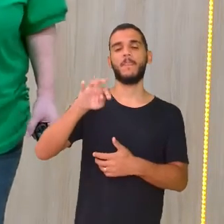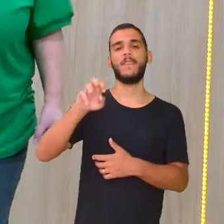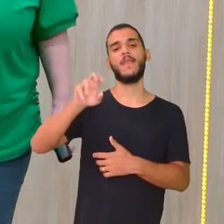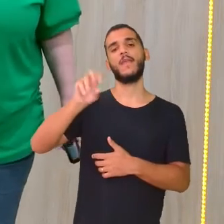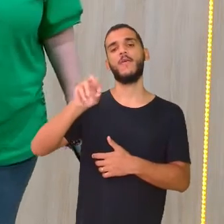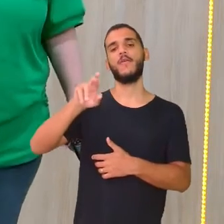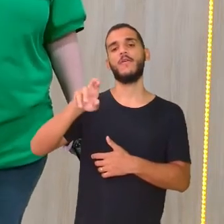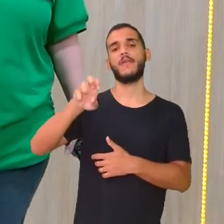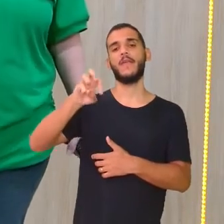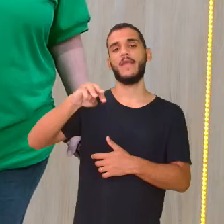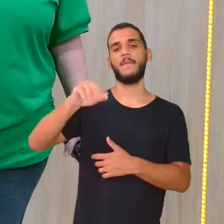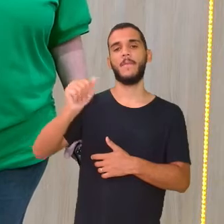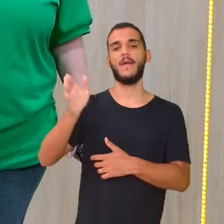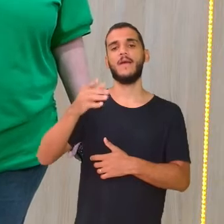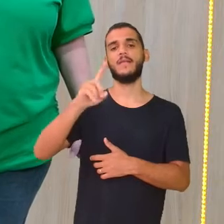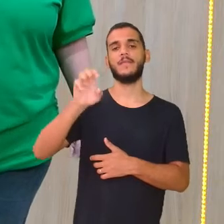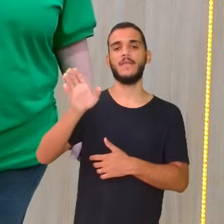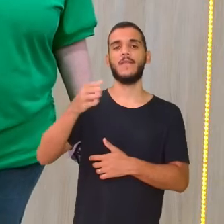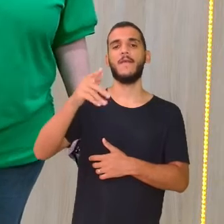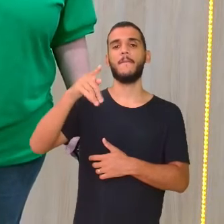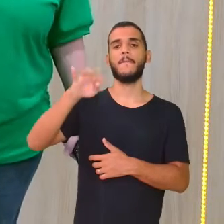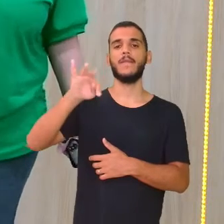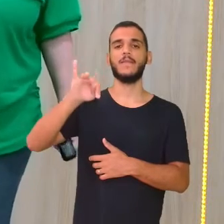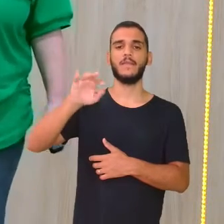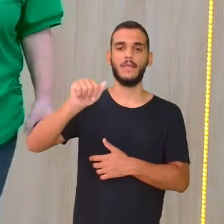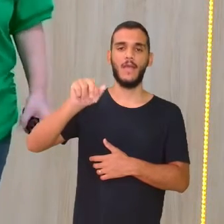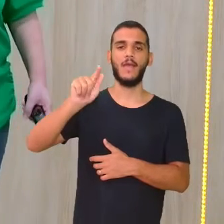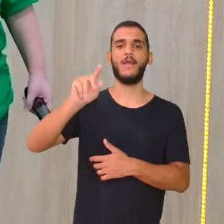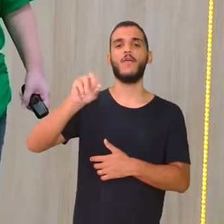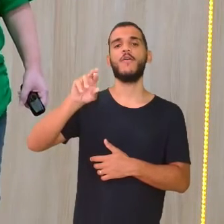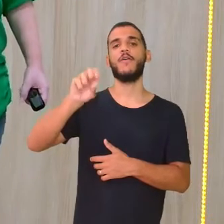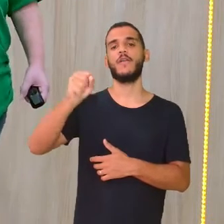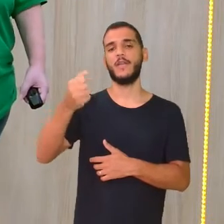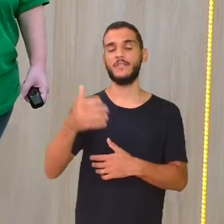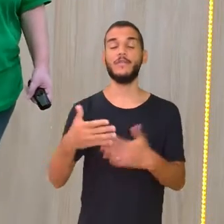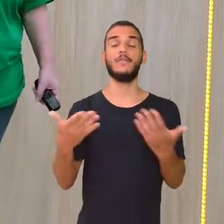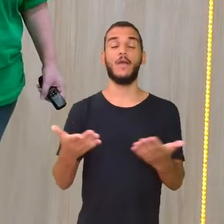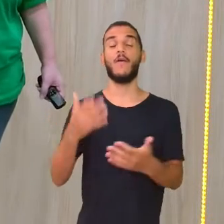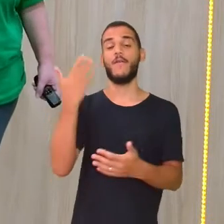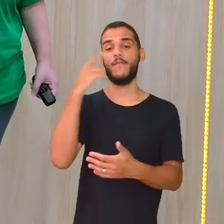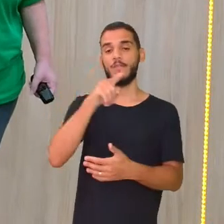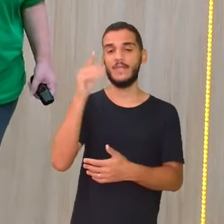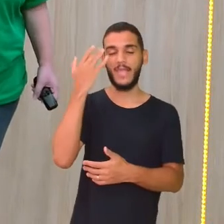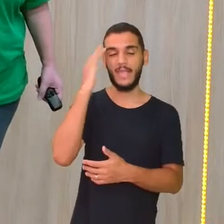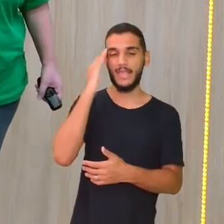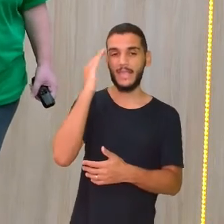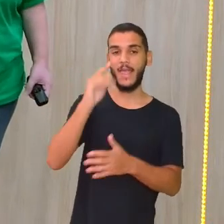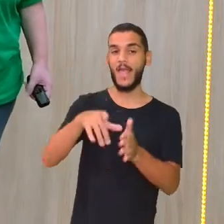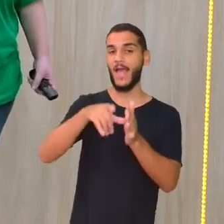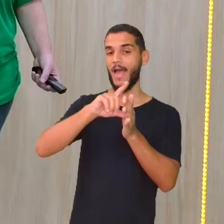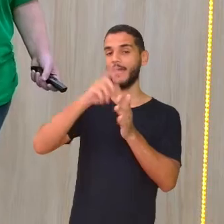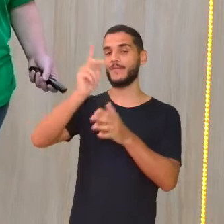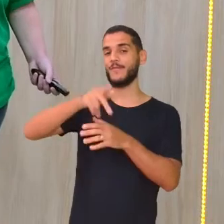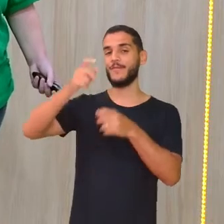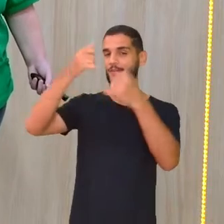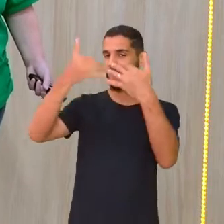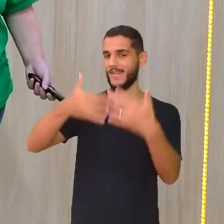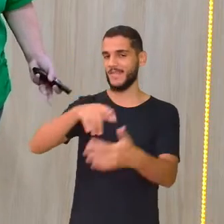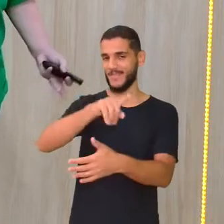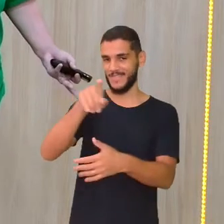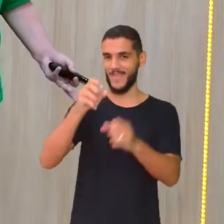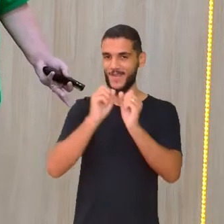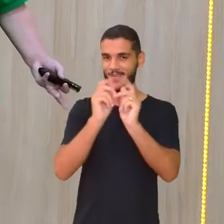tem tudo a ver e eu tenho certeza que você vai entender antes mesmo que os professores explicarem para você.